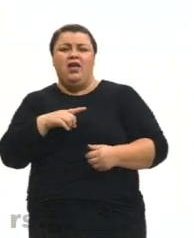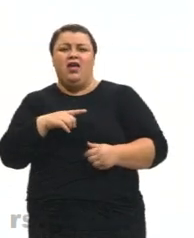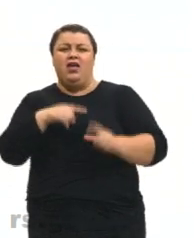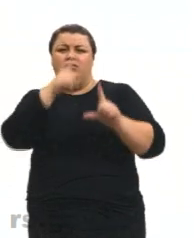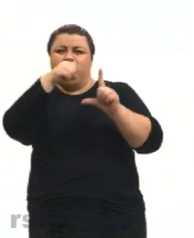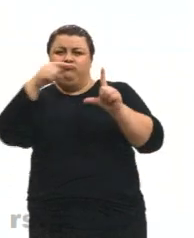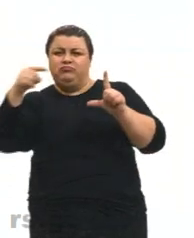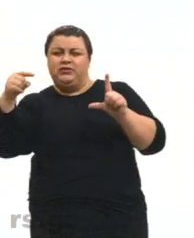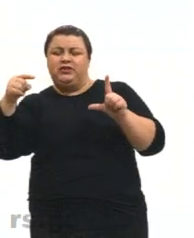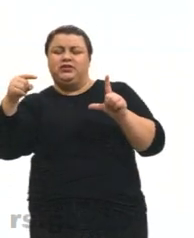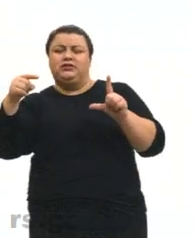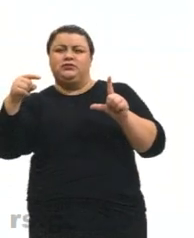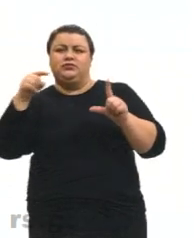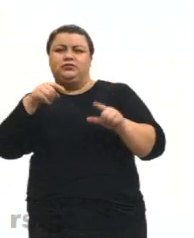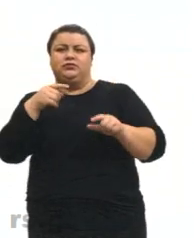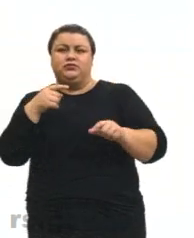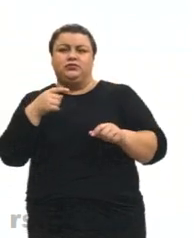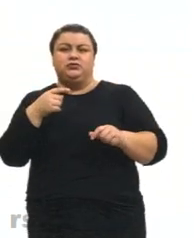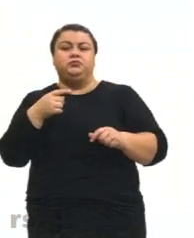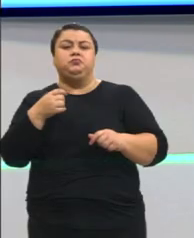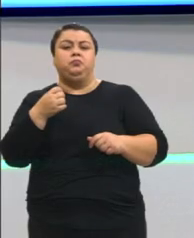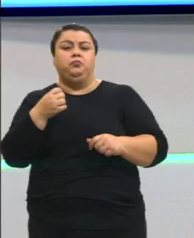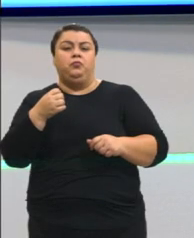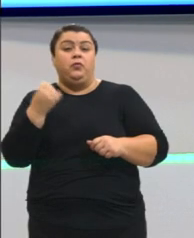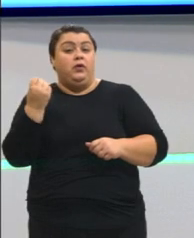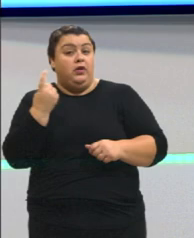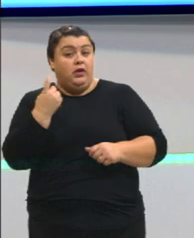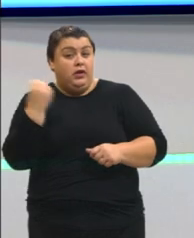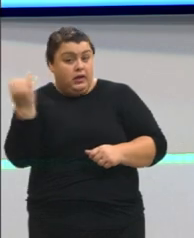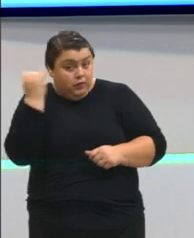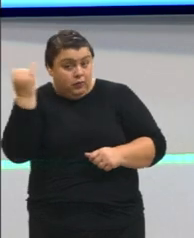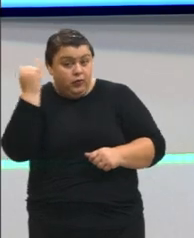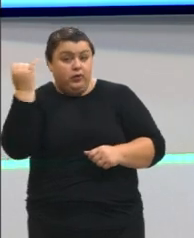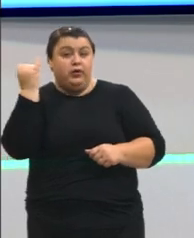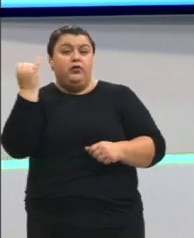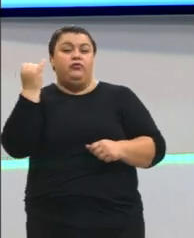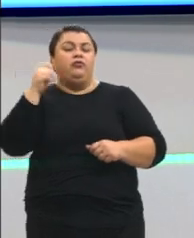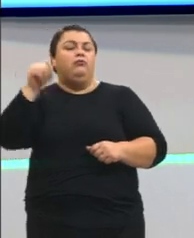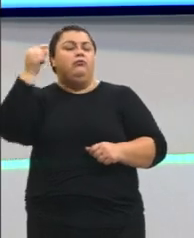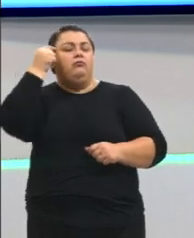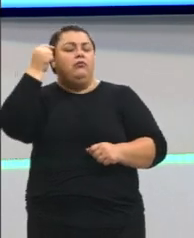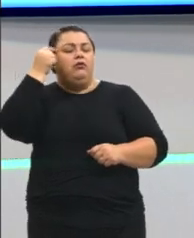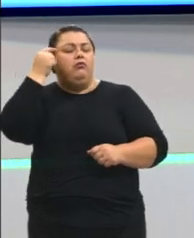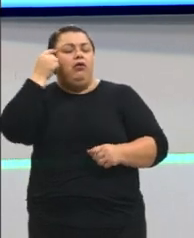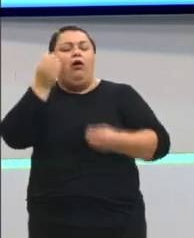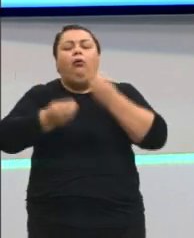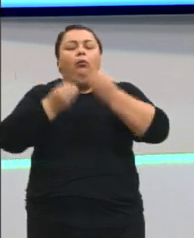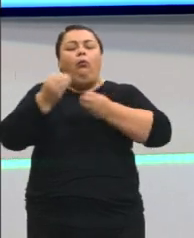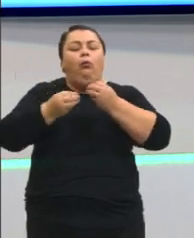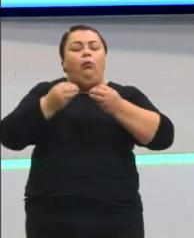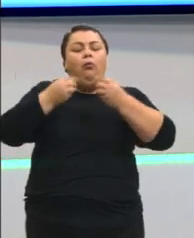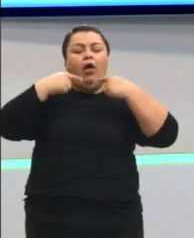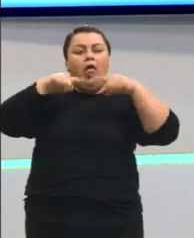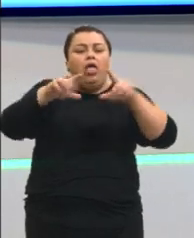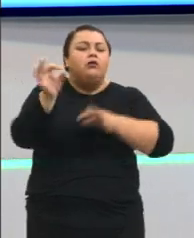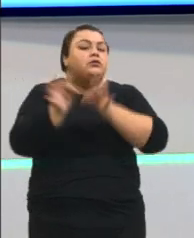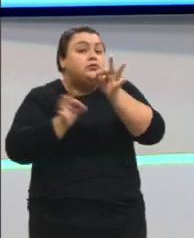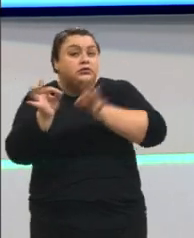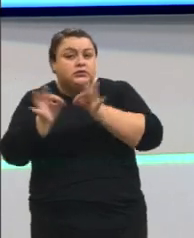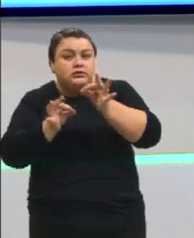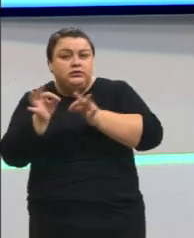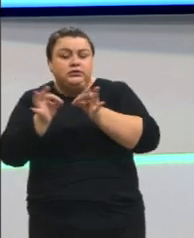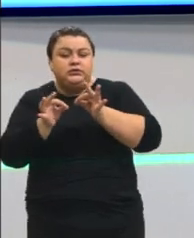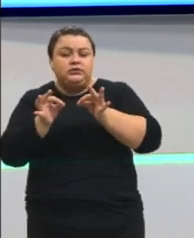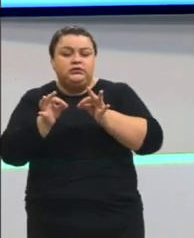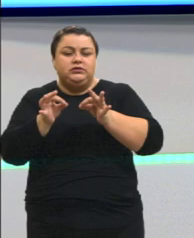que eu acho que são extremamente relevantes que não há como se precisar como é que a língua se organiza hoje sem pensar